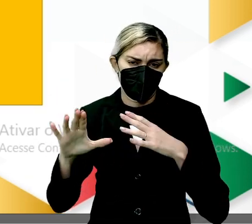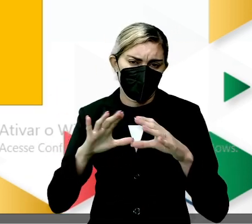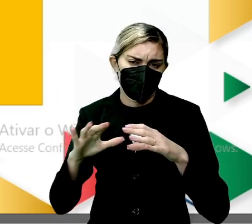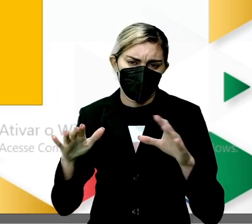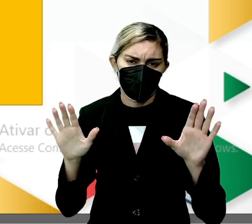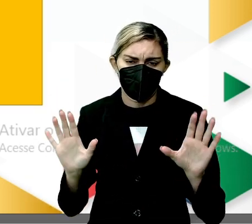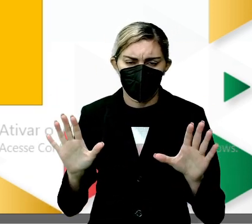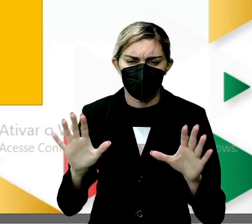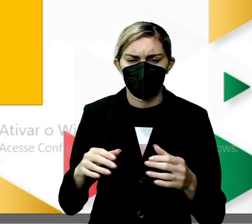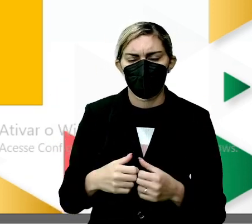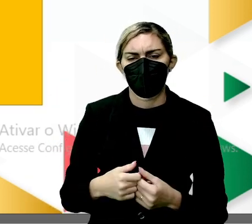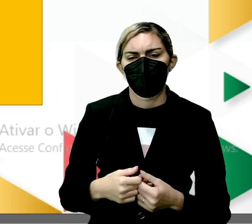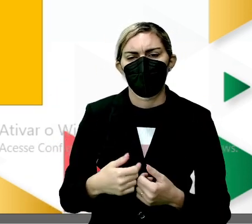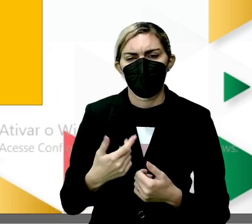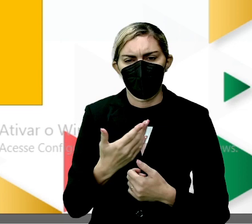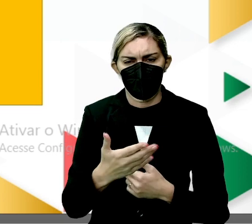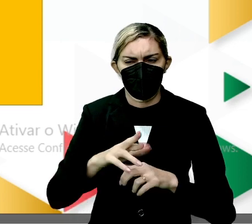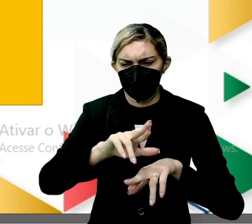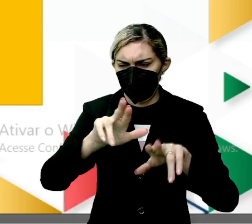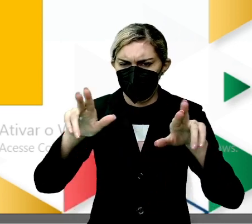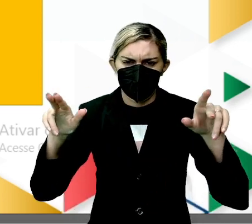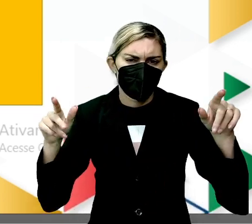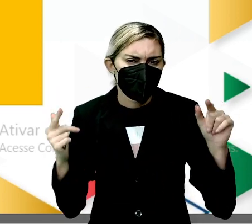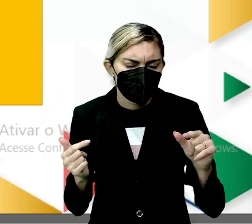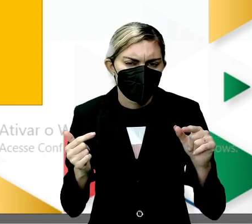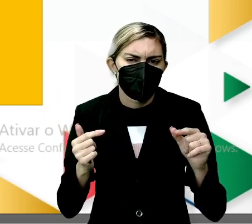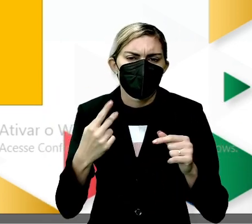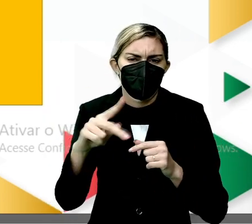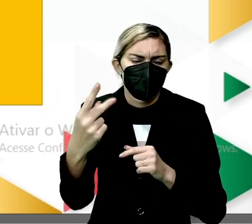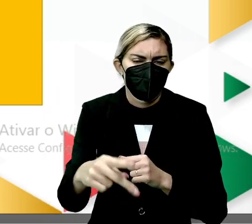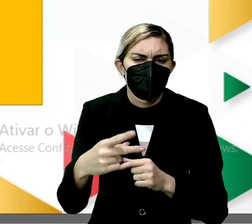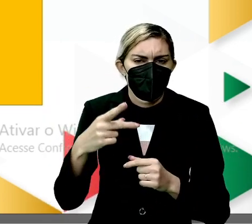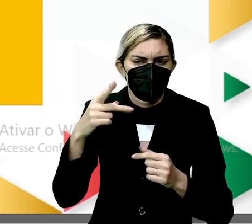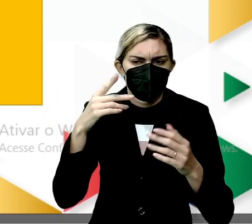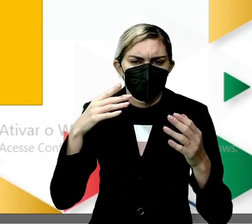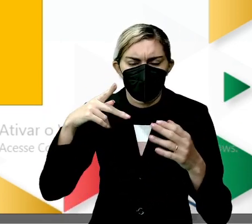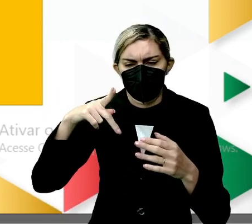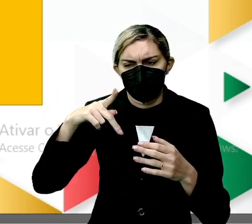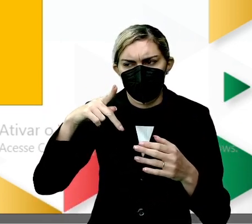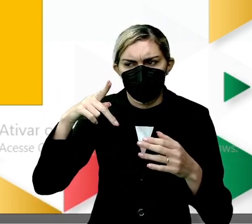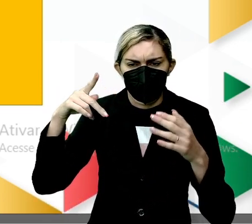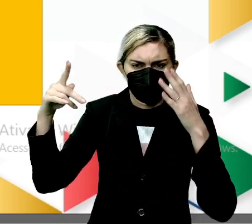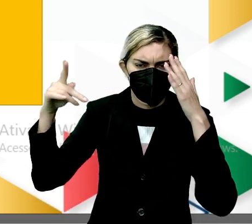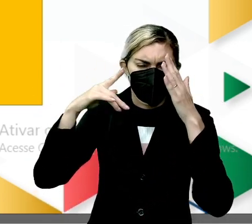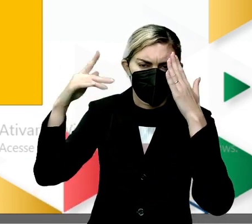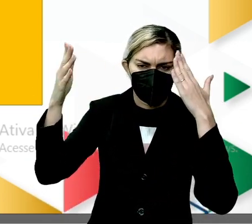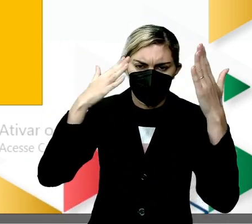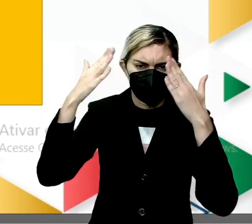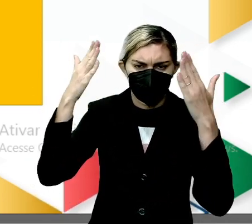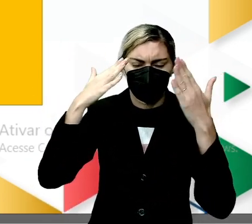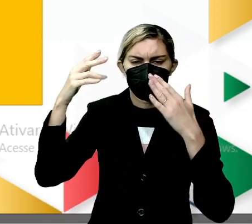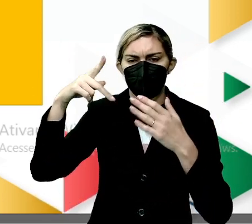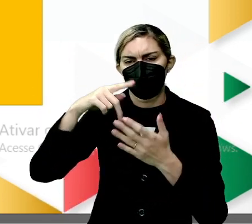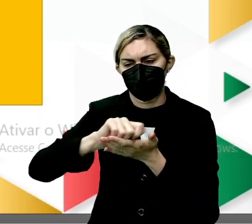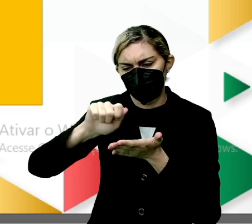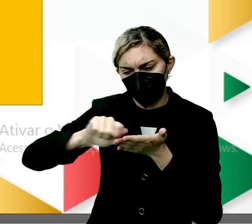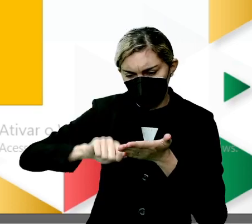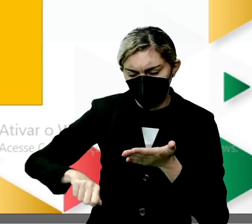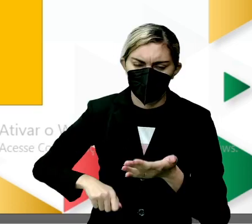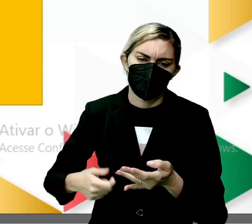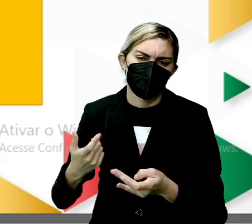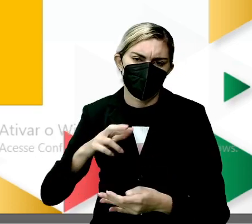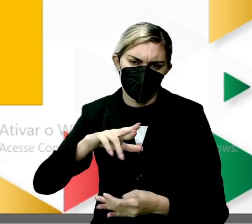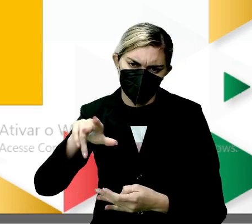os espíritos de inúmeras maneiras, sendo a psicografia e a incorporação os meios